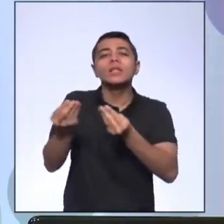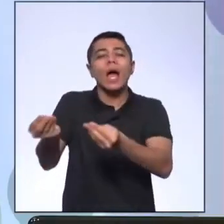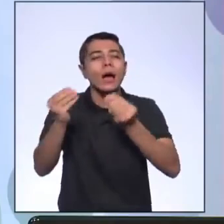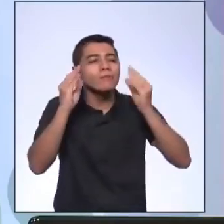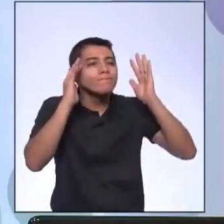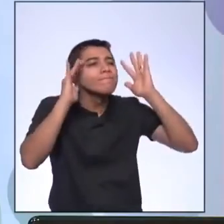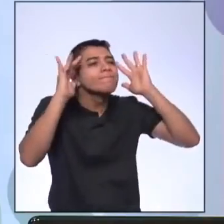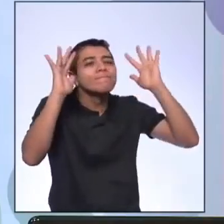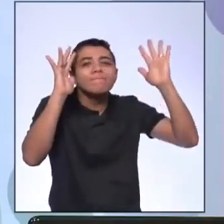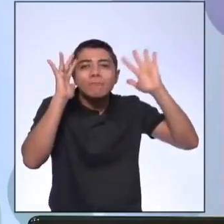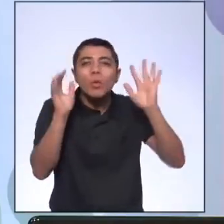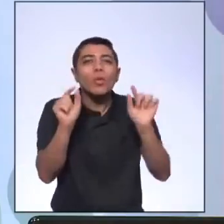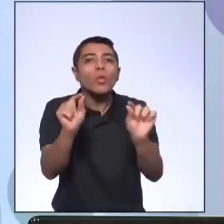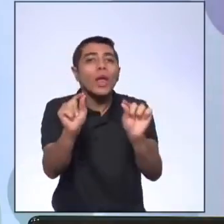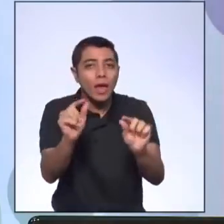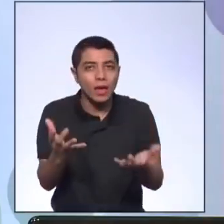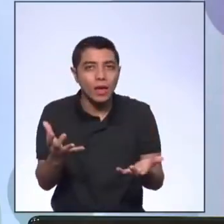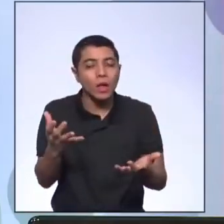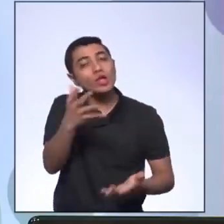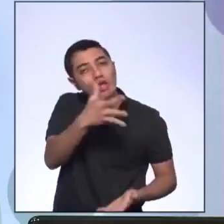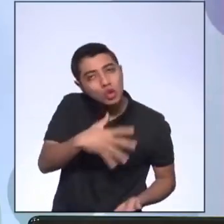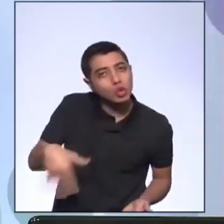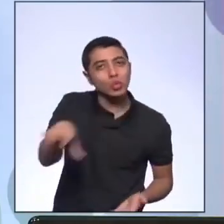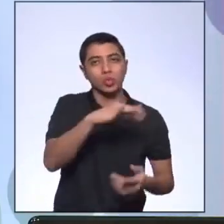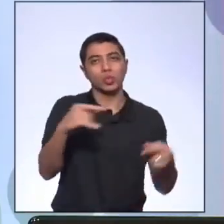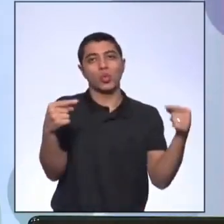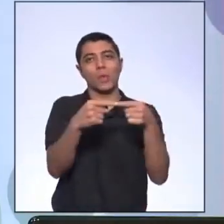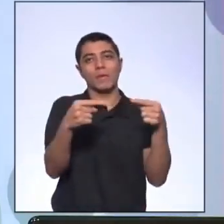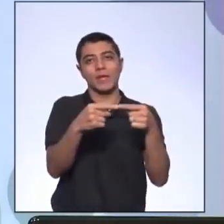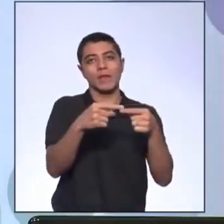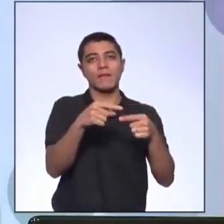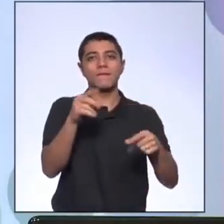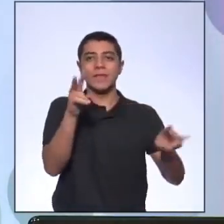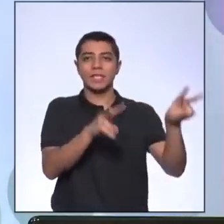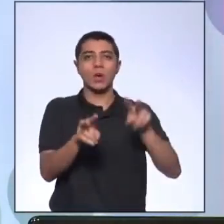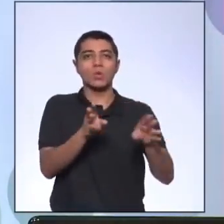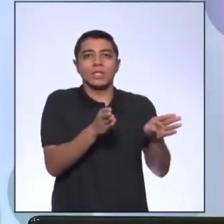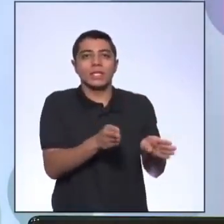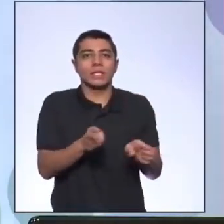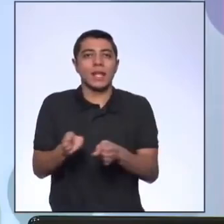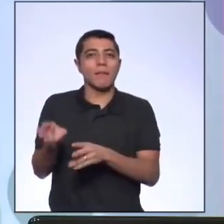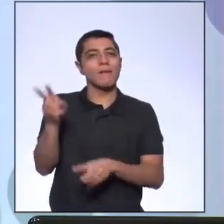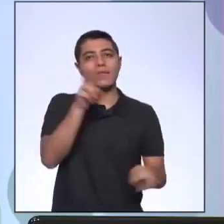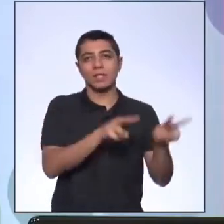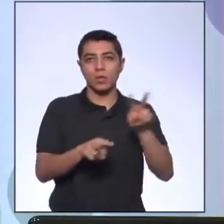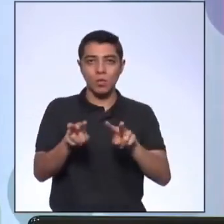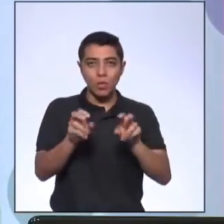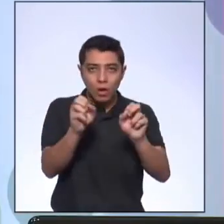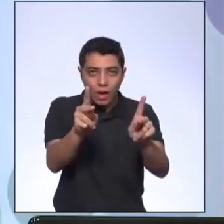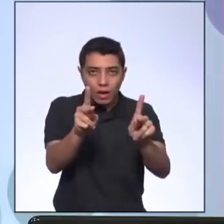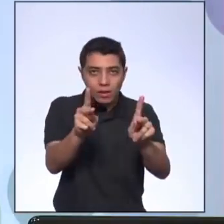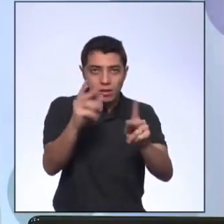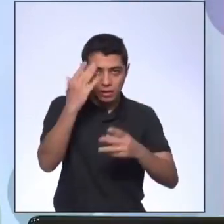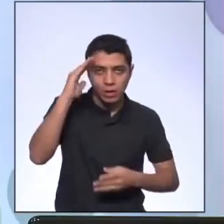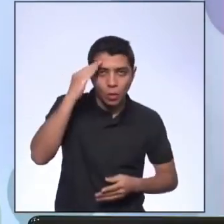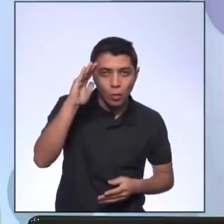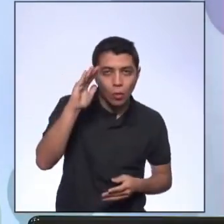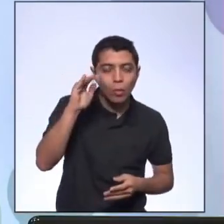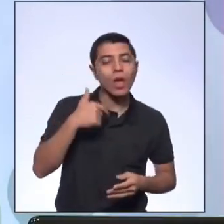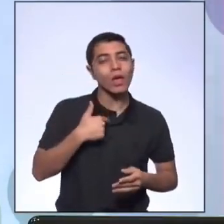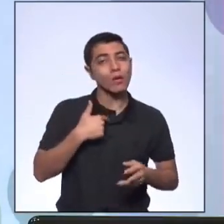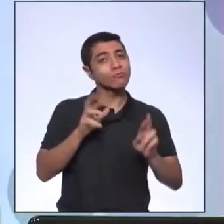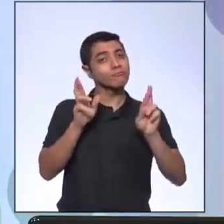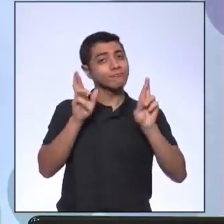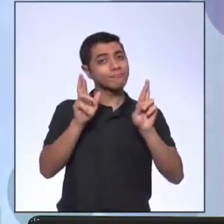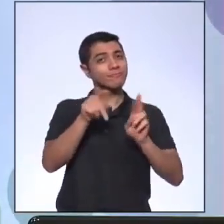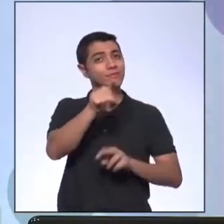diretamente ao conceito de visão sistêmica, ou visão de um todo. Certo? Espero, né, que dessa forma tenha ficado mais claro para